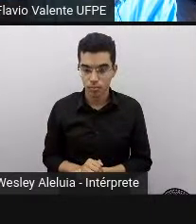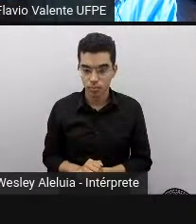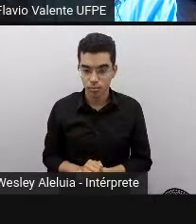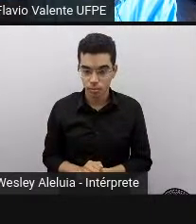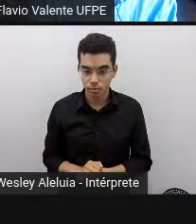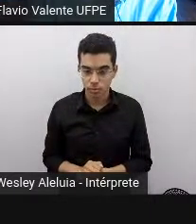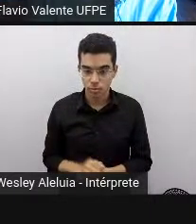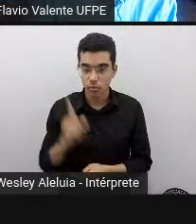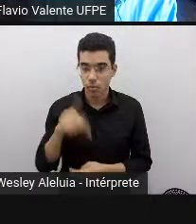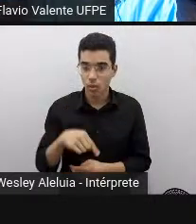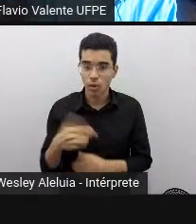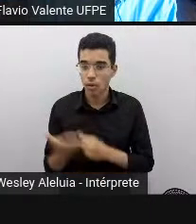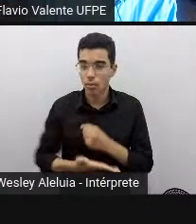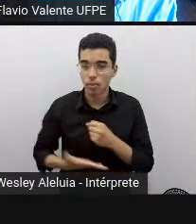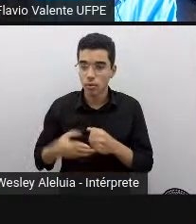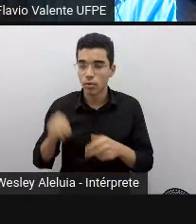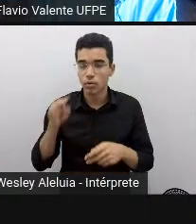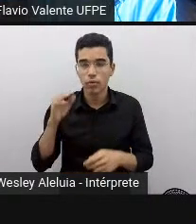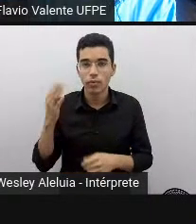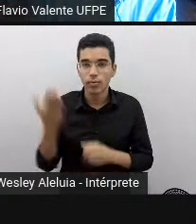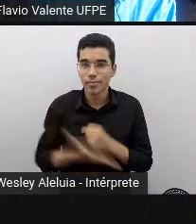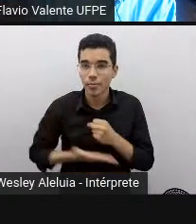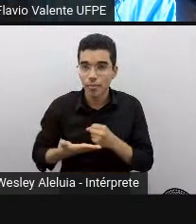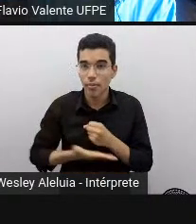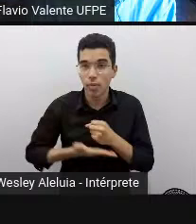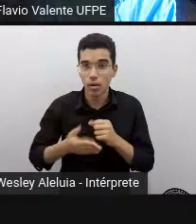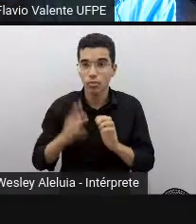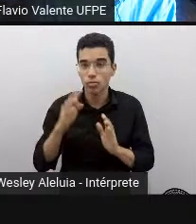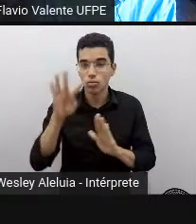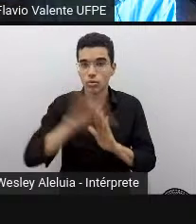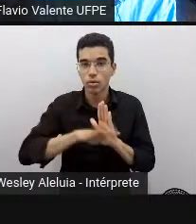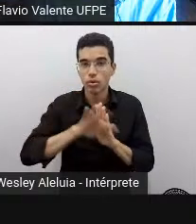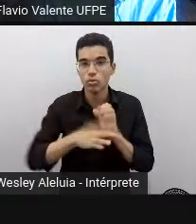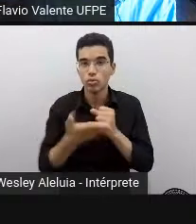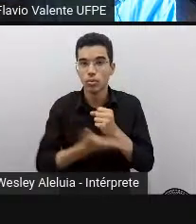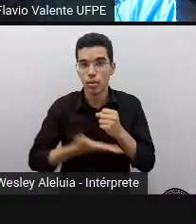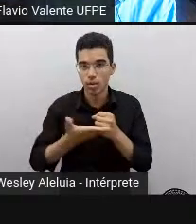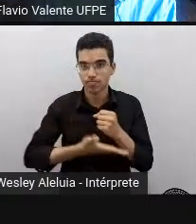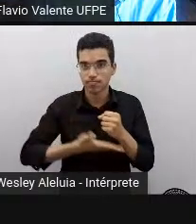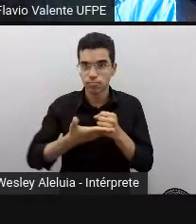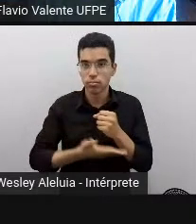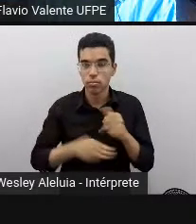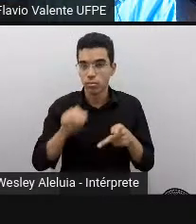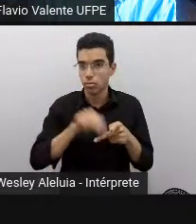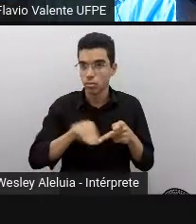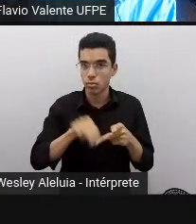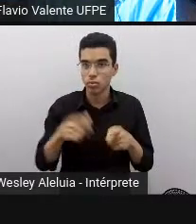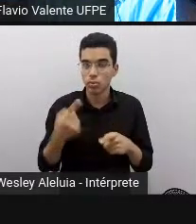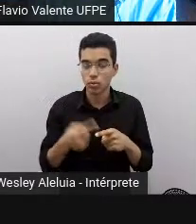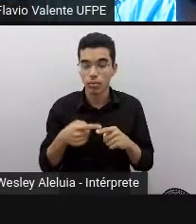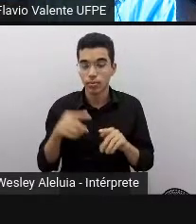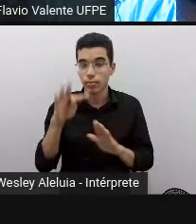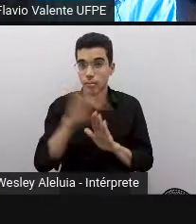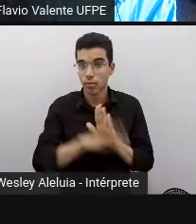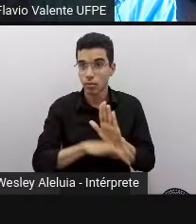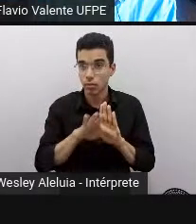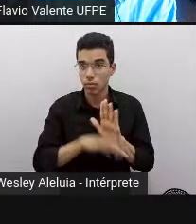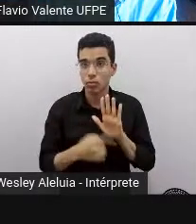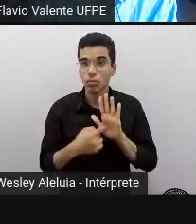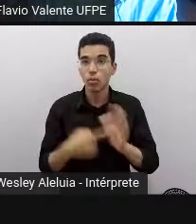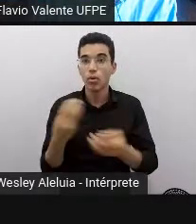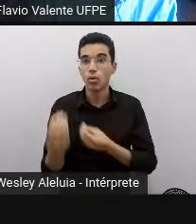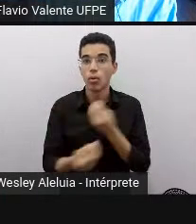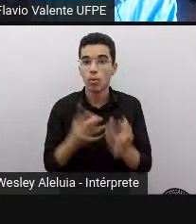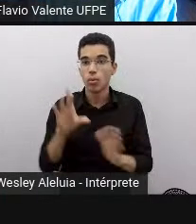Ministério Público. Ela tem orientações de como o direito humano à alimentação pode ser implementado por meio de políticas